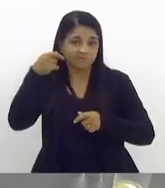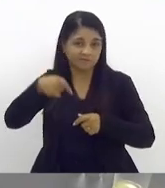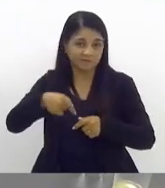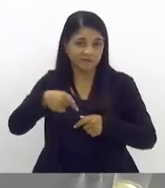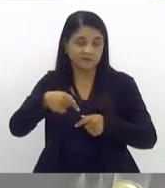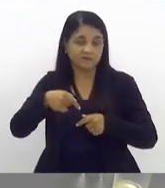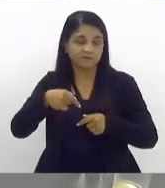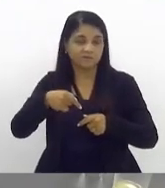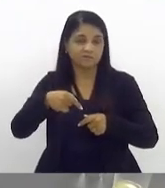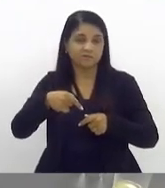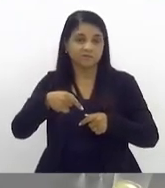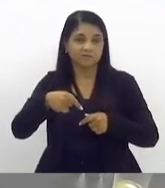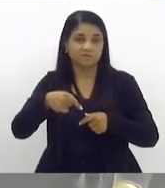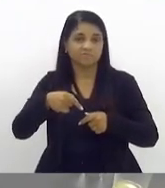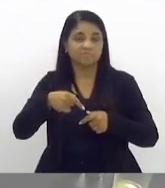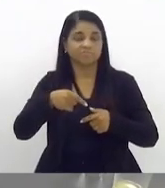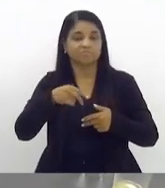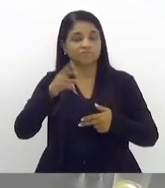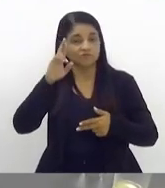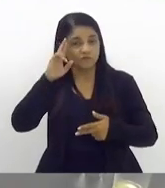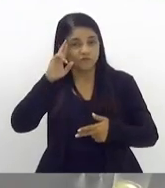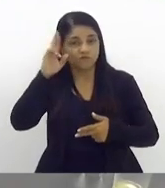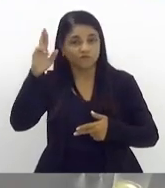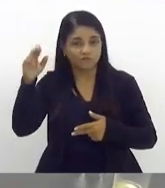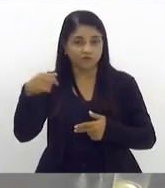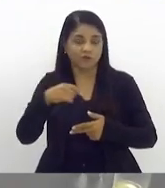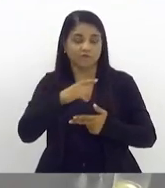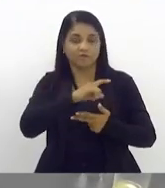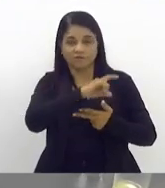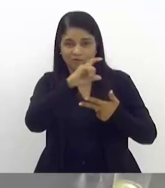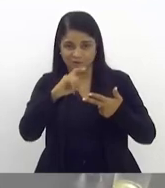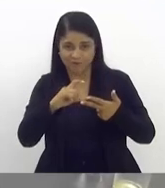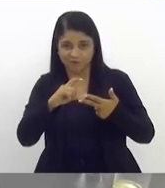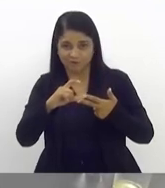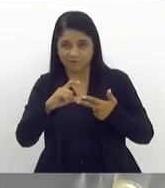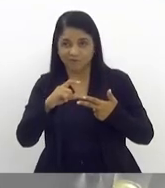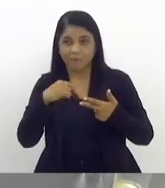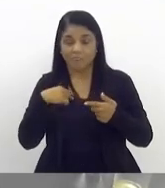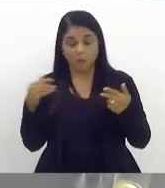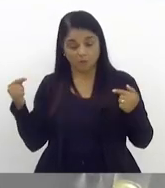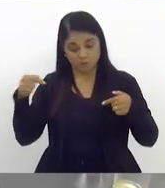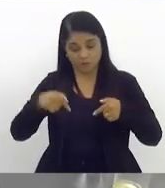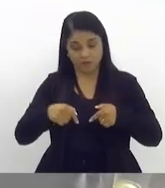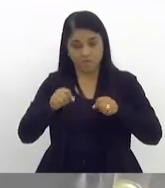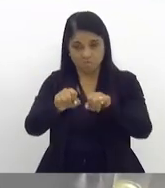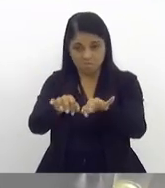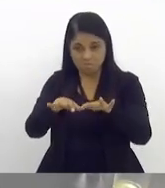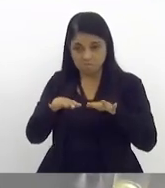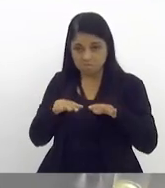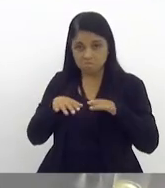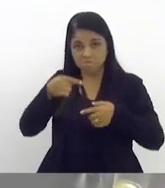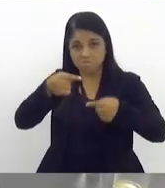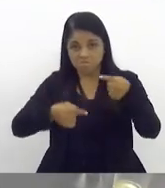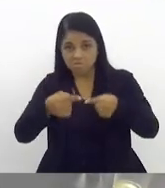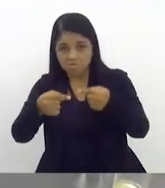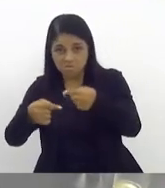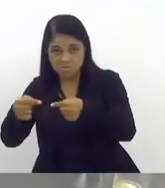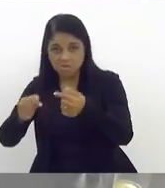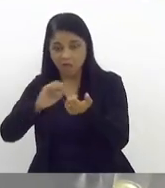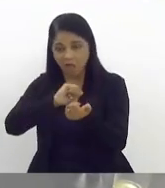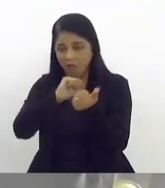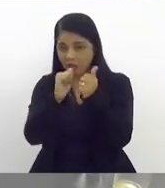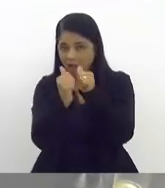chefe do Poder Executivo para legislar. Então, sempre que eu puder trazer para o parlamento a capacidade de promover as